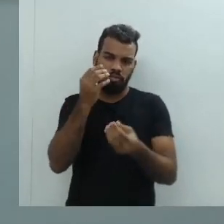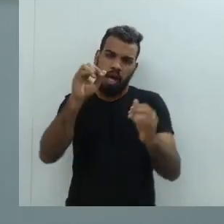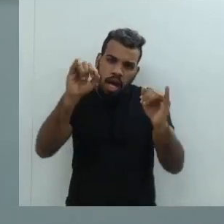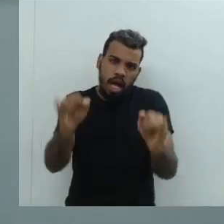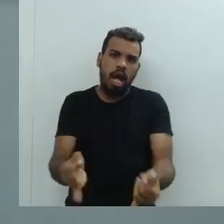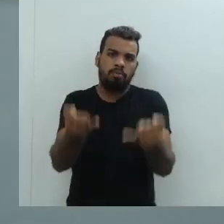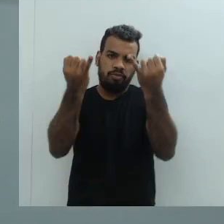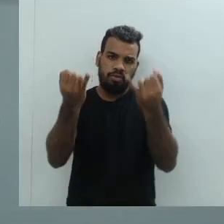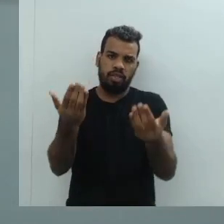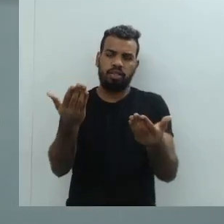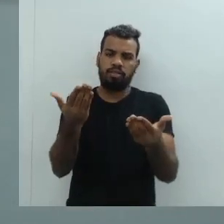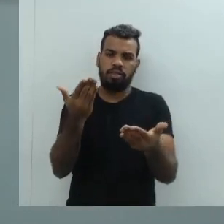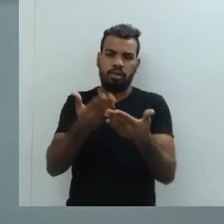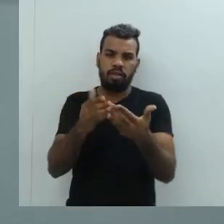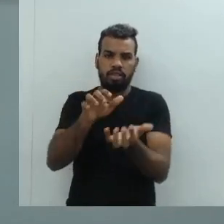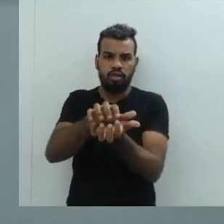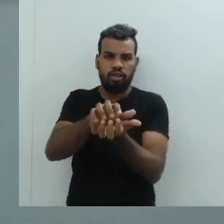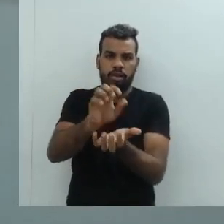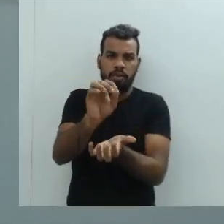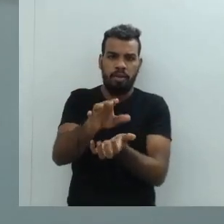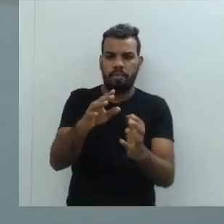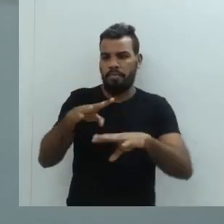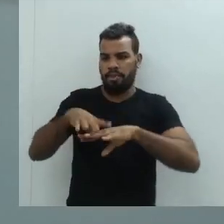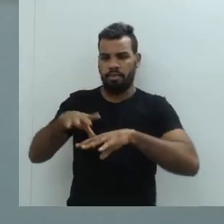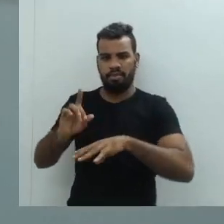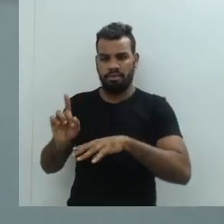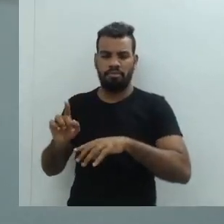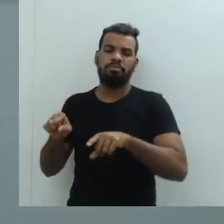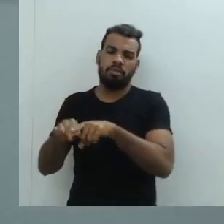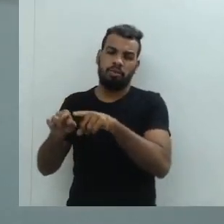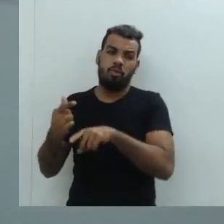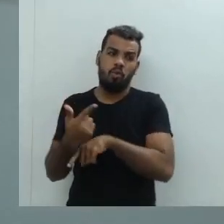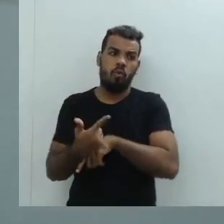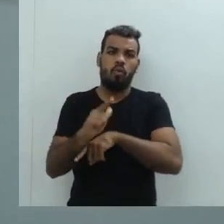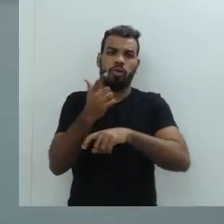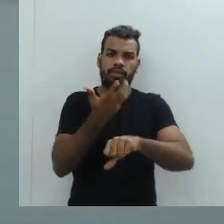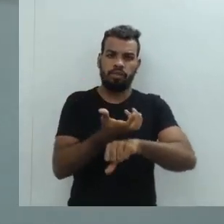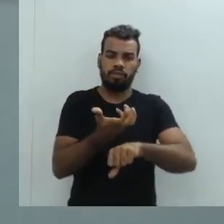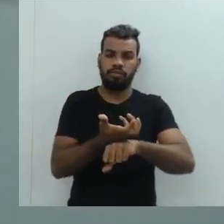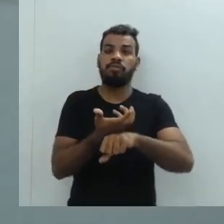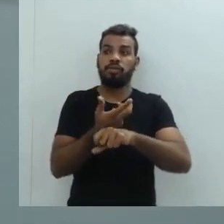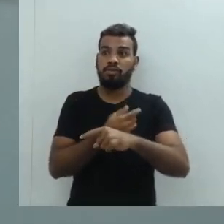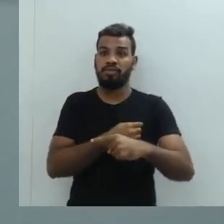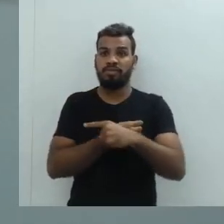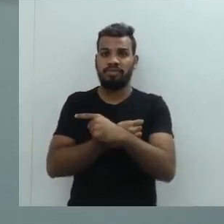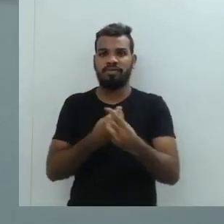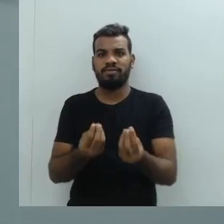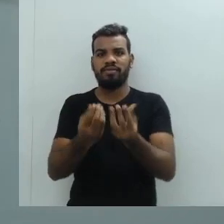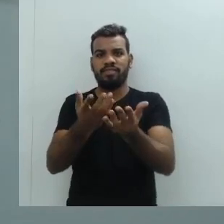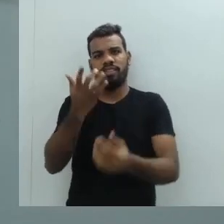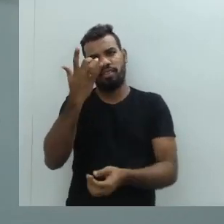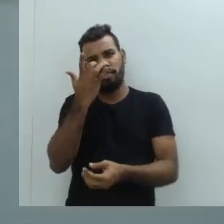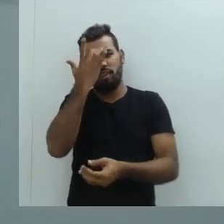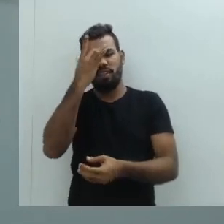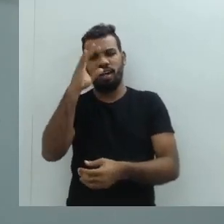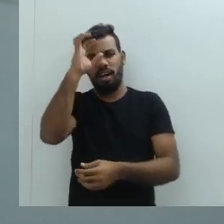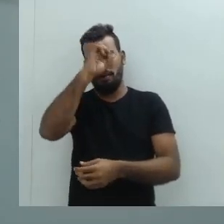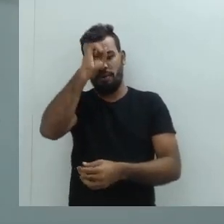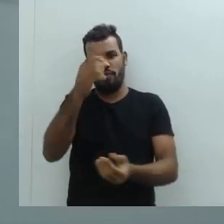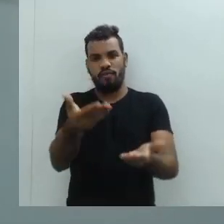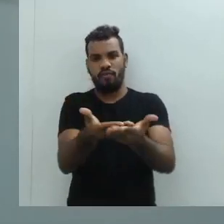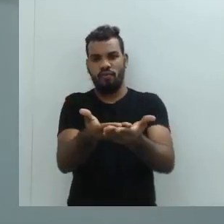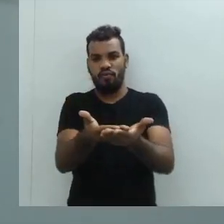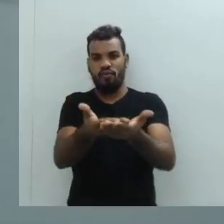aproveitar essas aulas no EducaPE, não só de matemática, mas também de outras disciplinas. Com isso vai facilitar o aprendizado